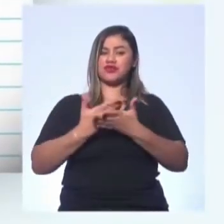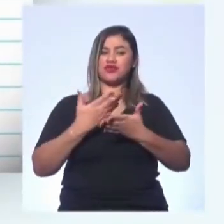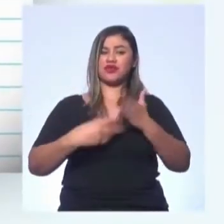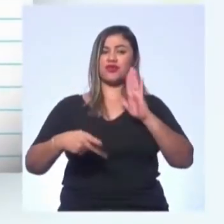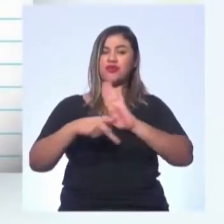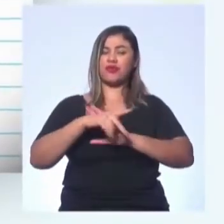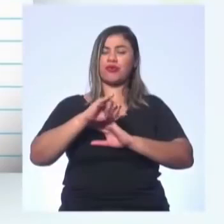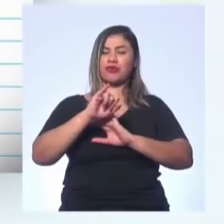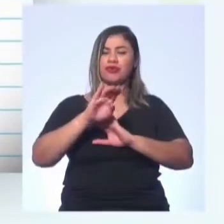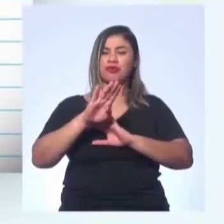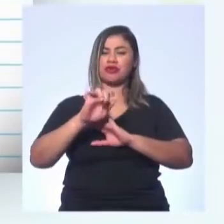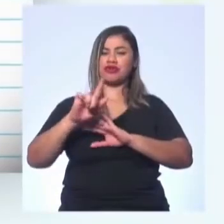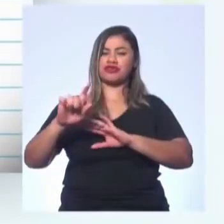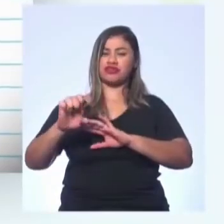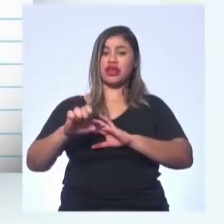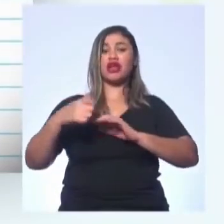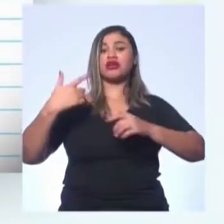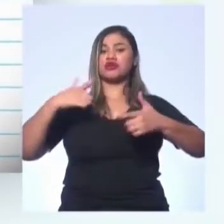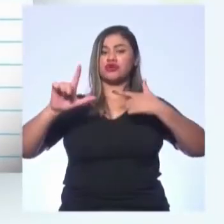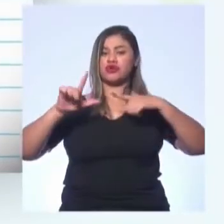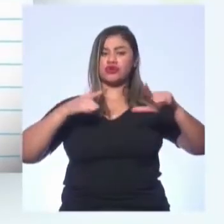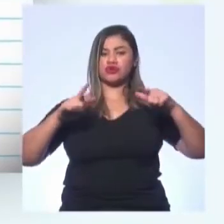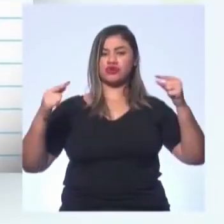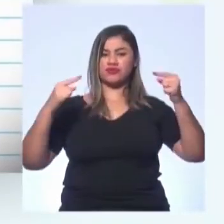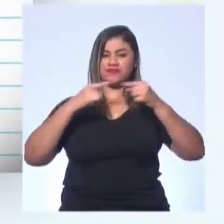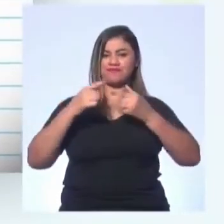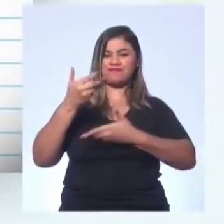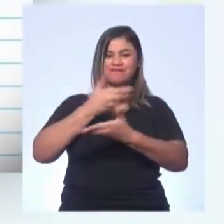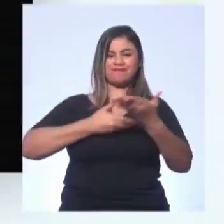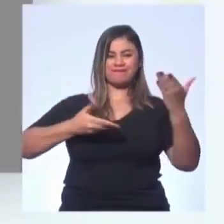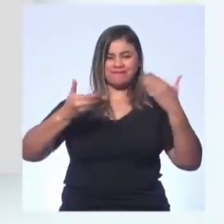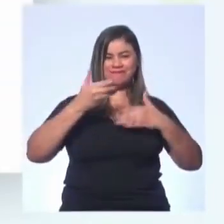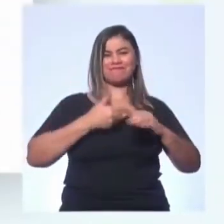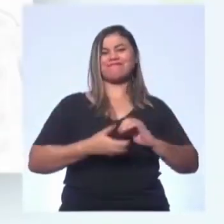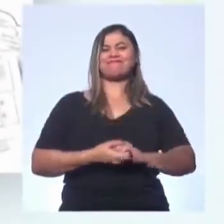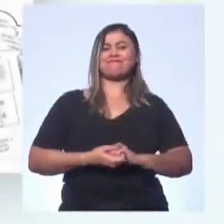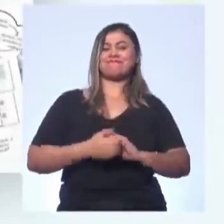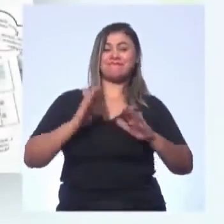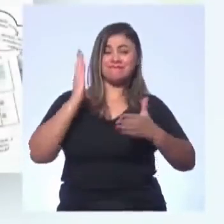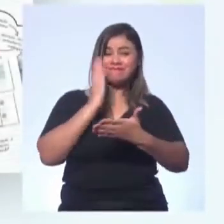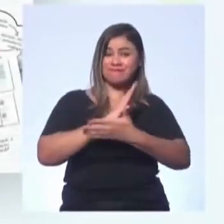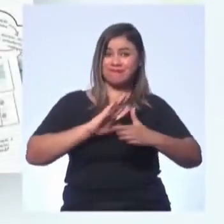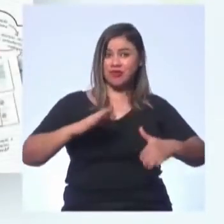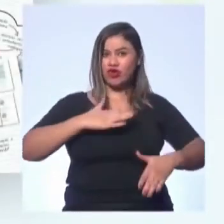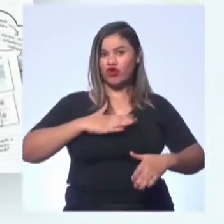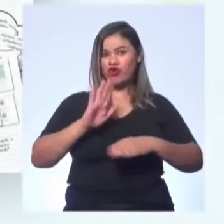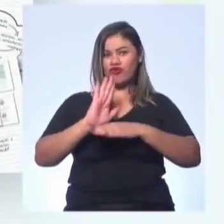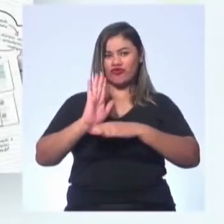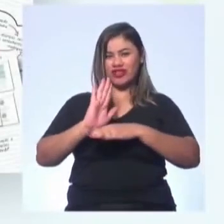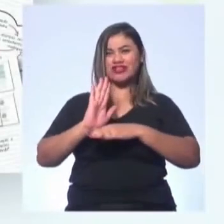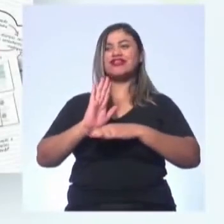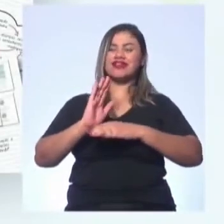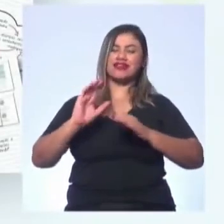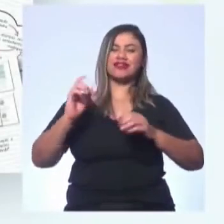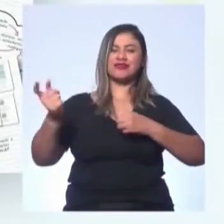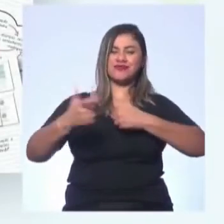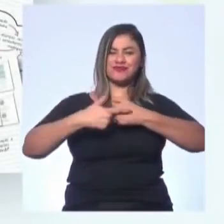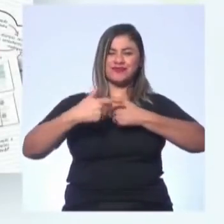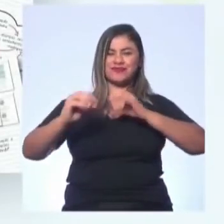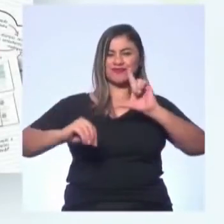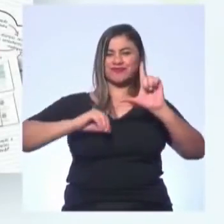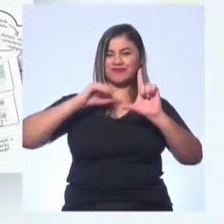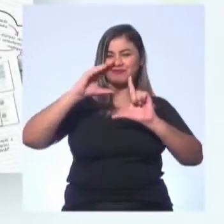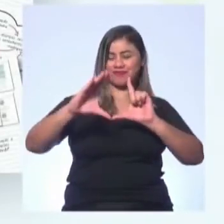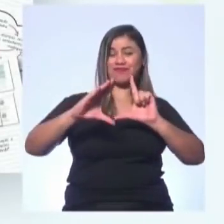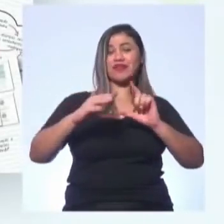IBGE e por muitos outros órgãos que atuaram em colaboração. Por hoje é só. Gostou do vídeo? Então curta e compartilhe. Não